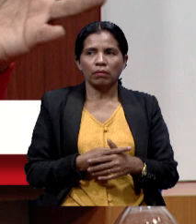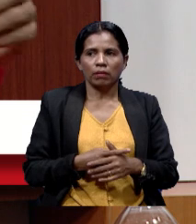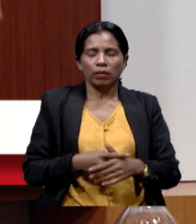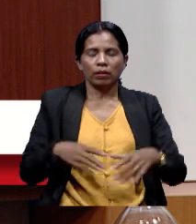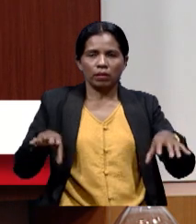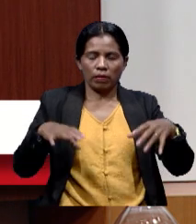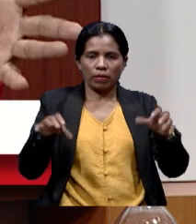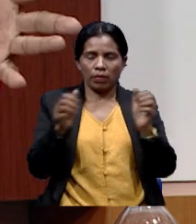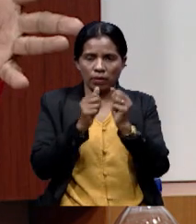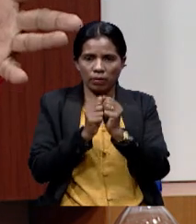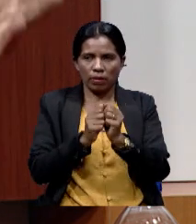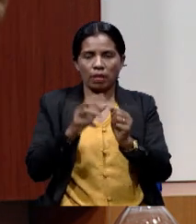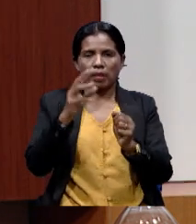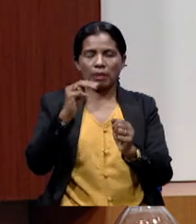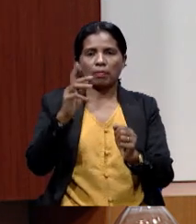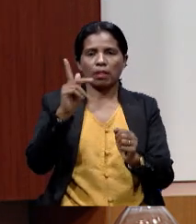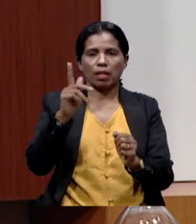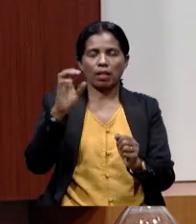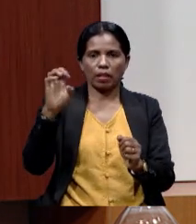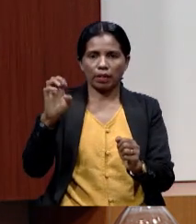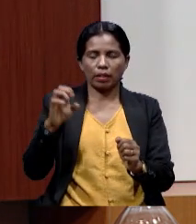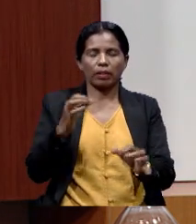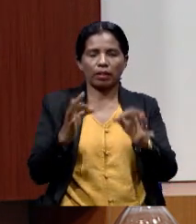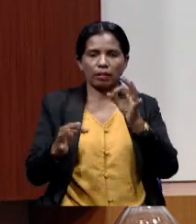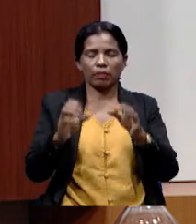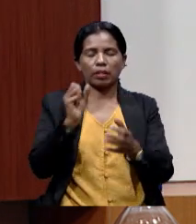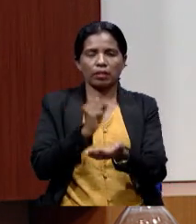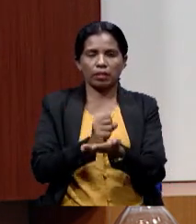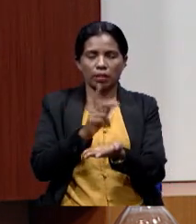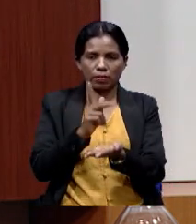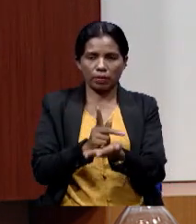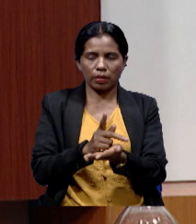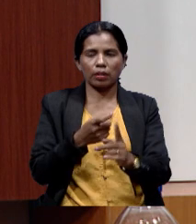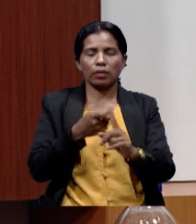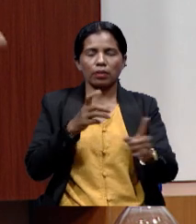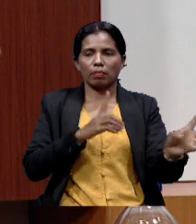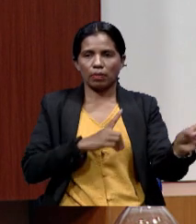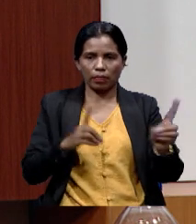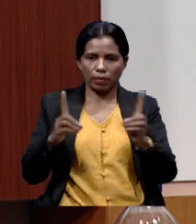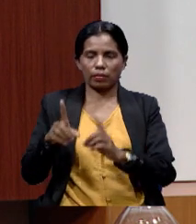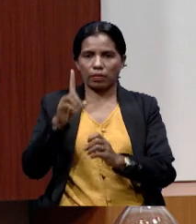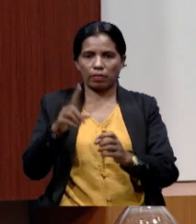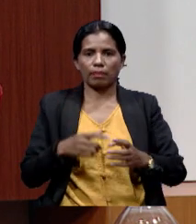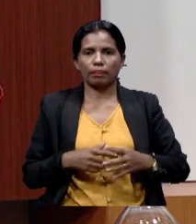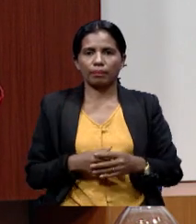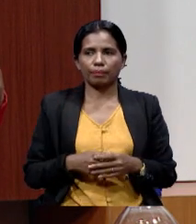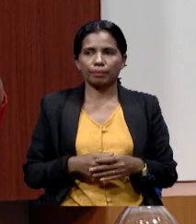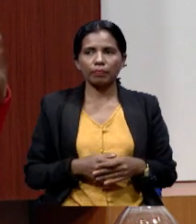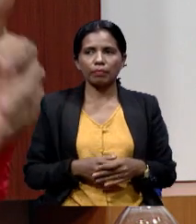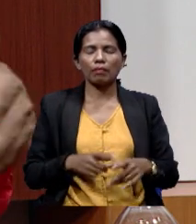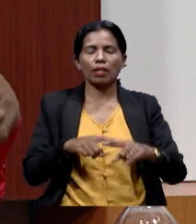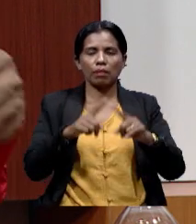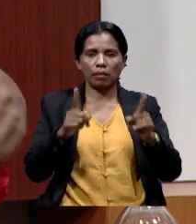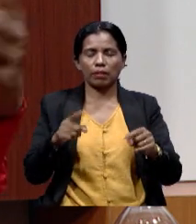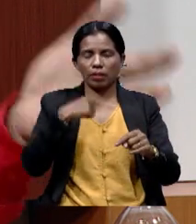Rússia Mecai, mas que se cooperasse com a parte Rússia implementadora. Mas bem, se